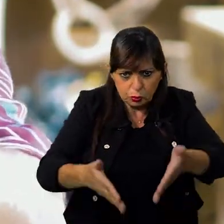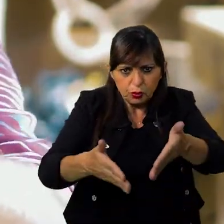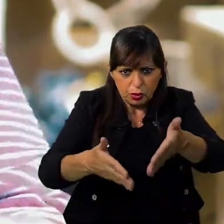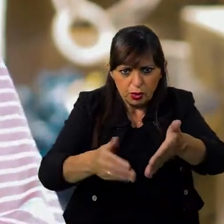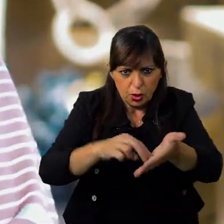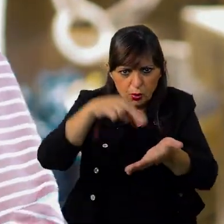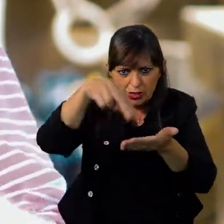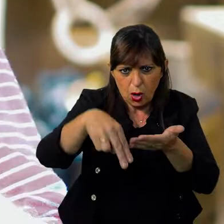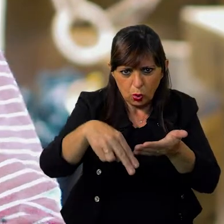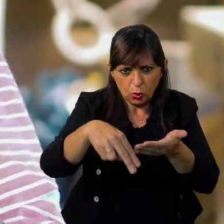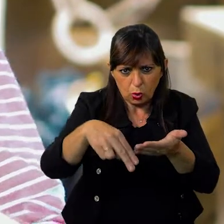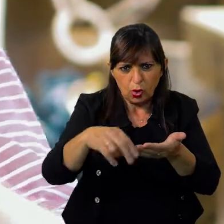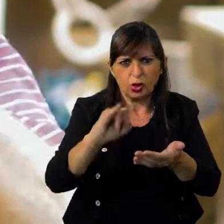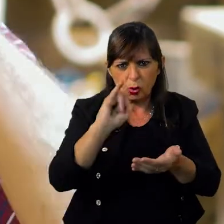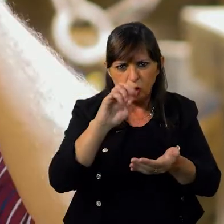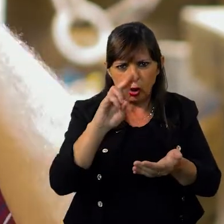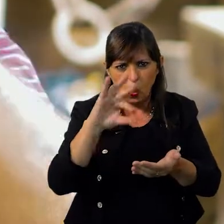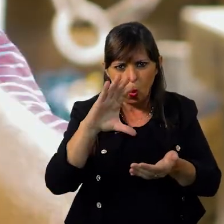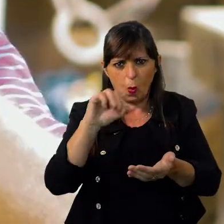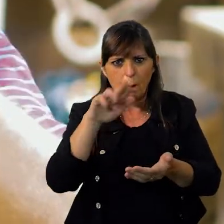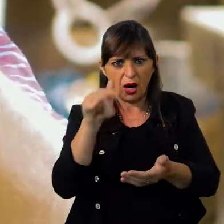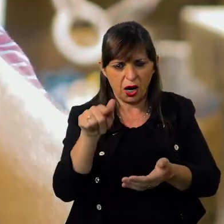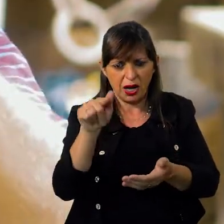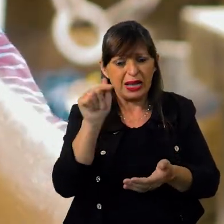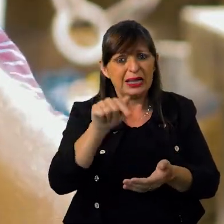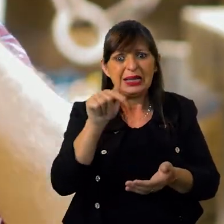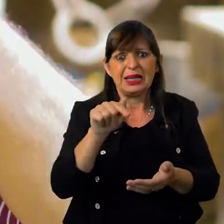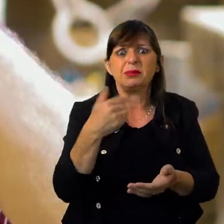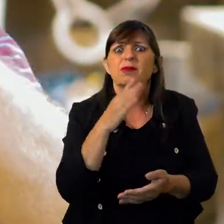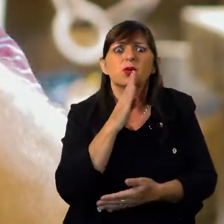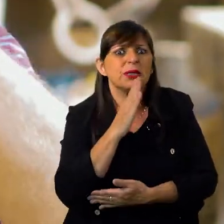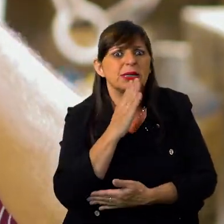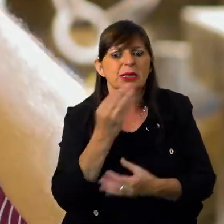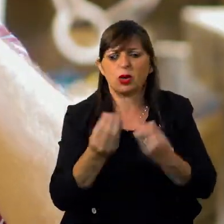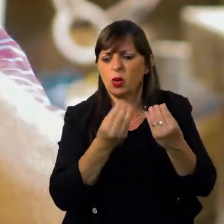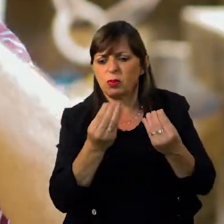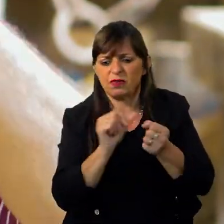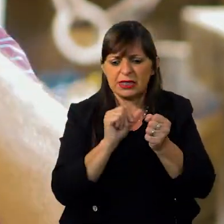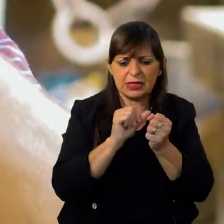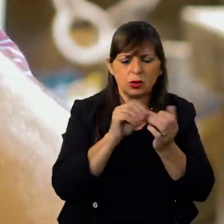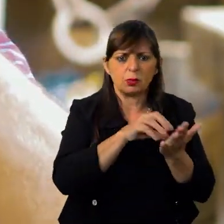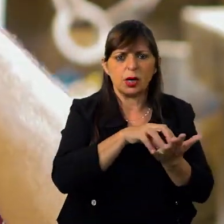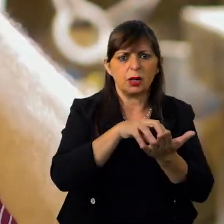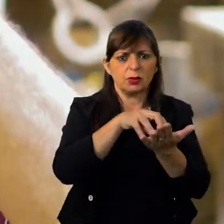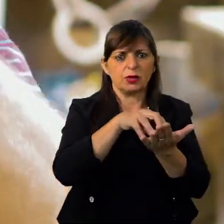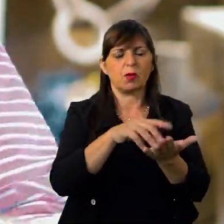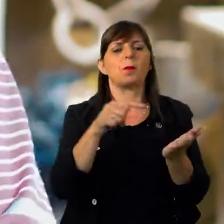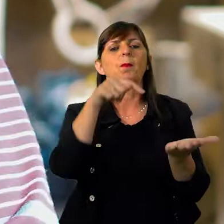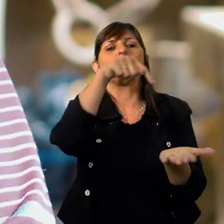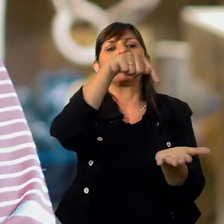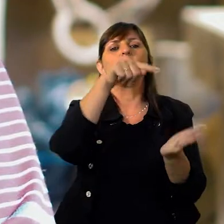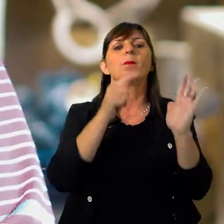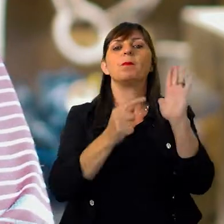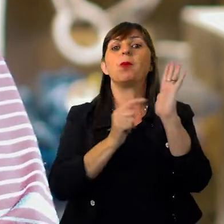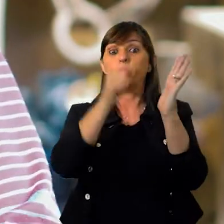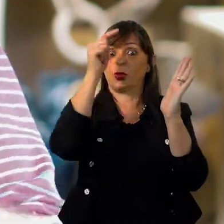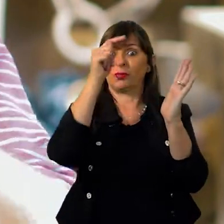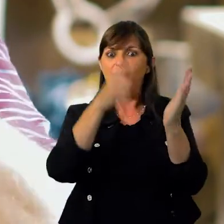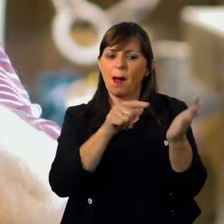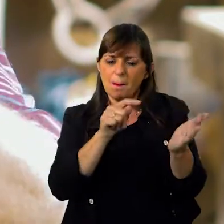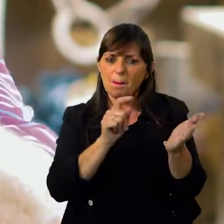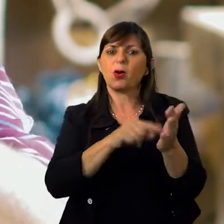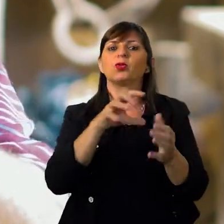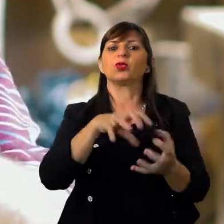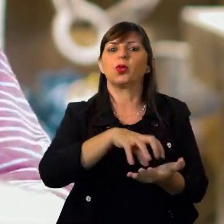de fato João cima encontra a altura de água ideal a partir de oito metros de Enchente lá embaixo